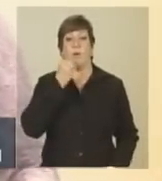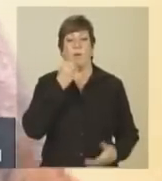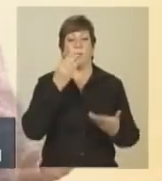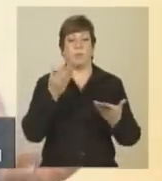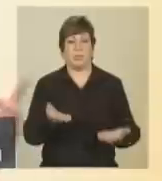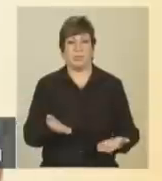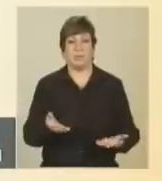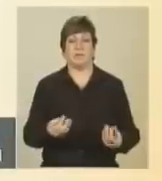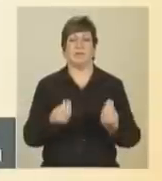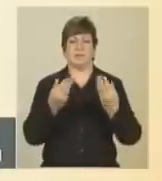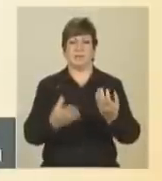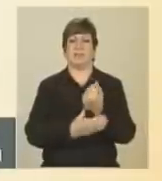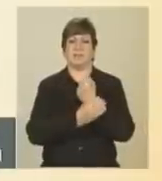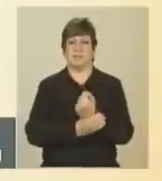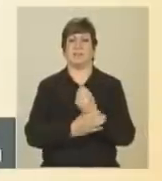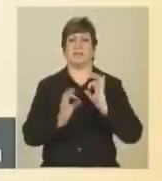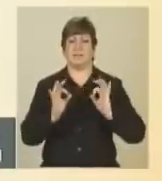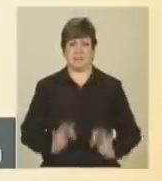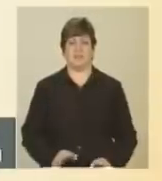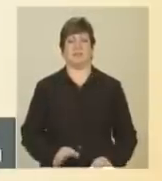assegurar não só